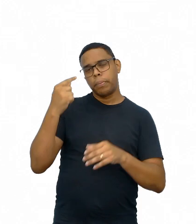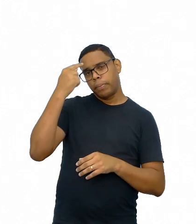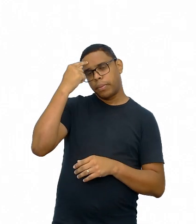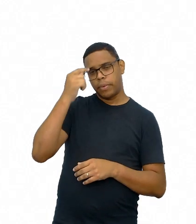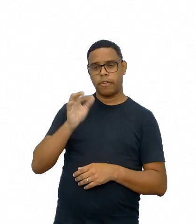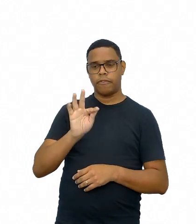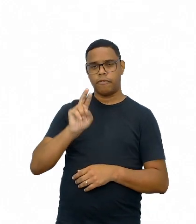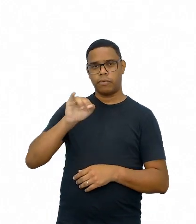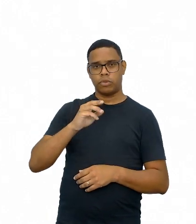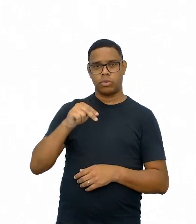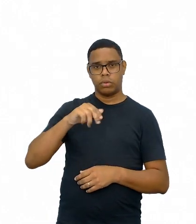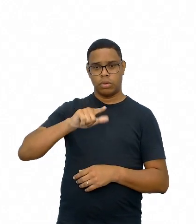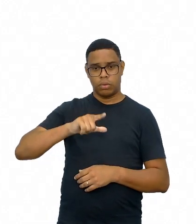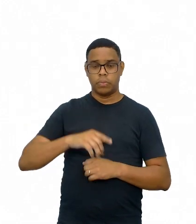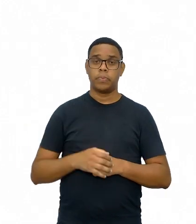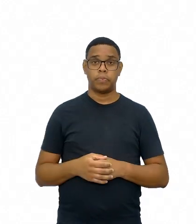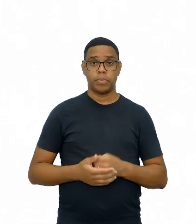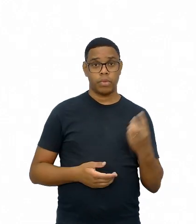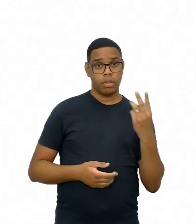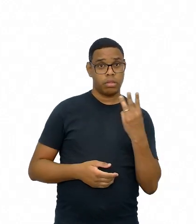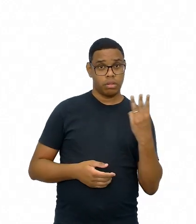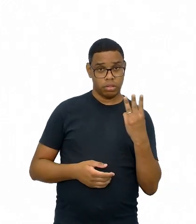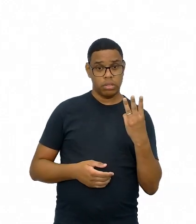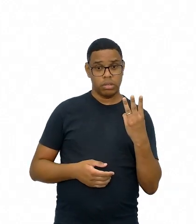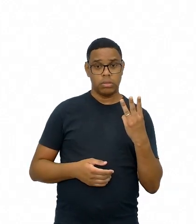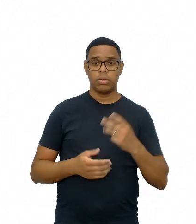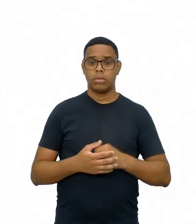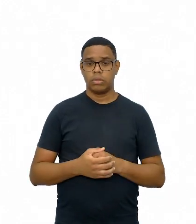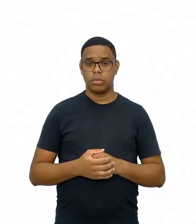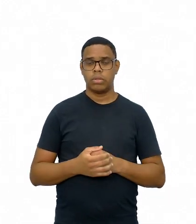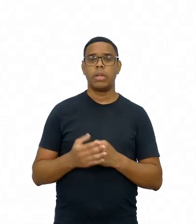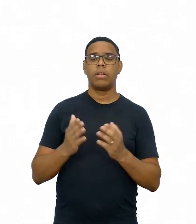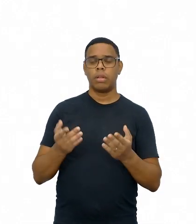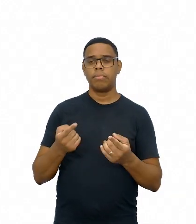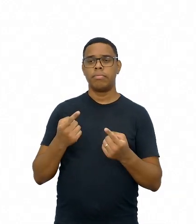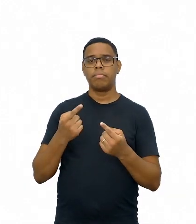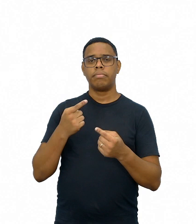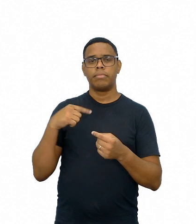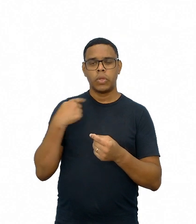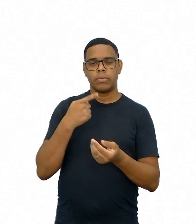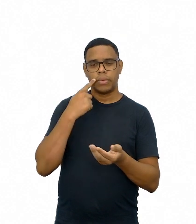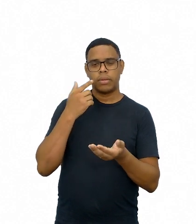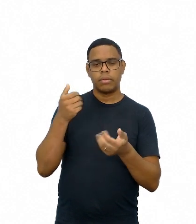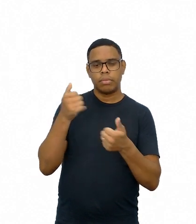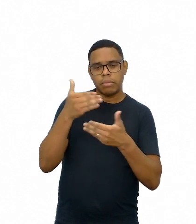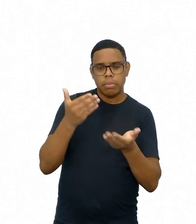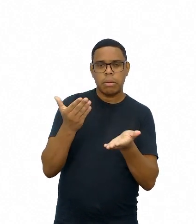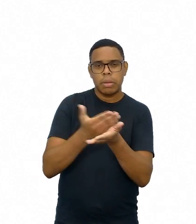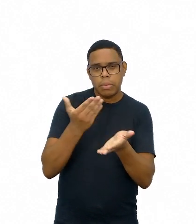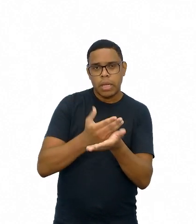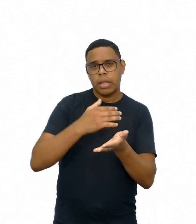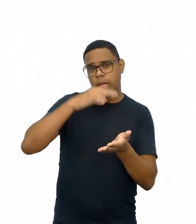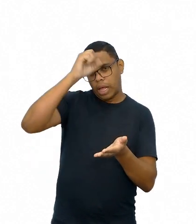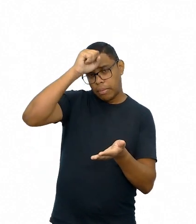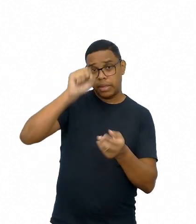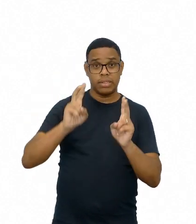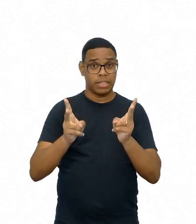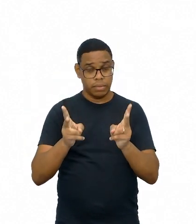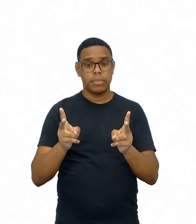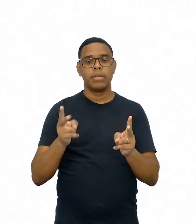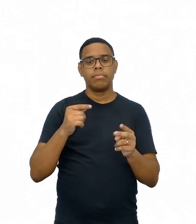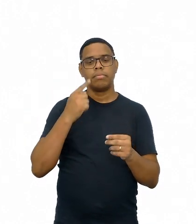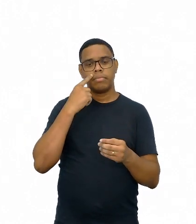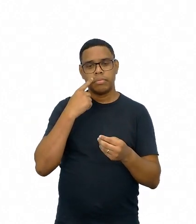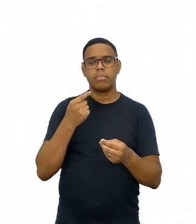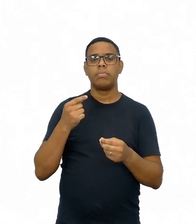pensamento funcional. E o terceiro momento, né, olhar para o nosso material e aprender sempre, né, olhando